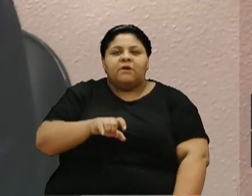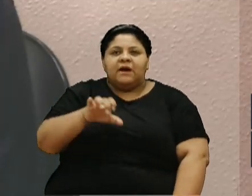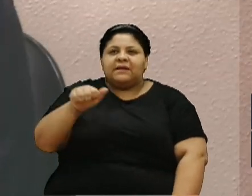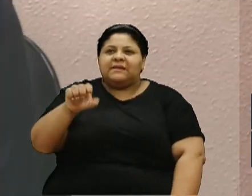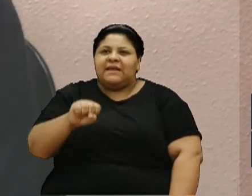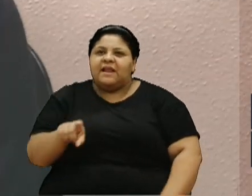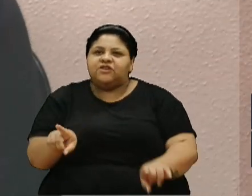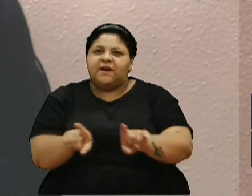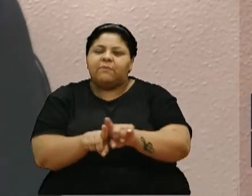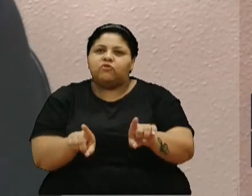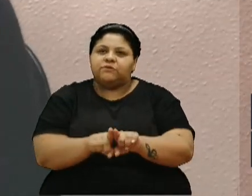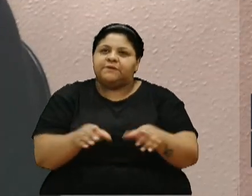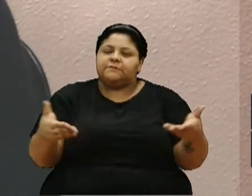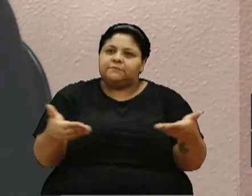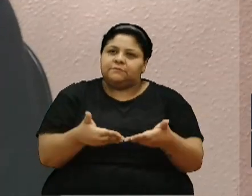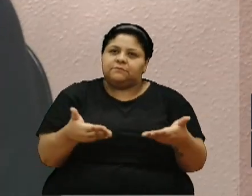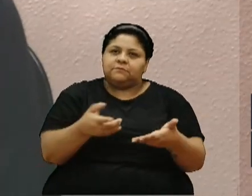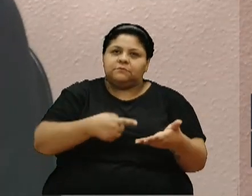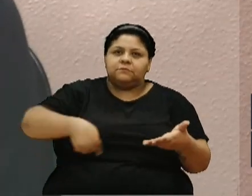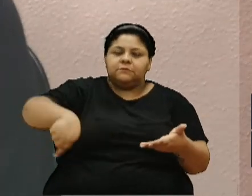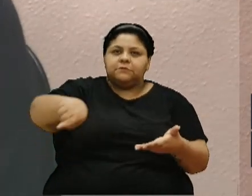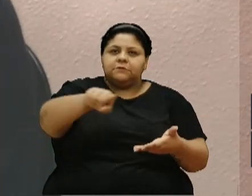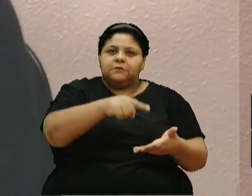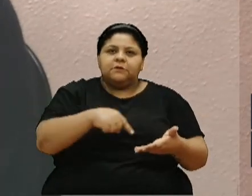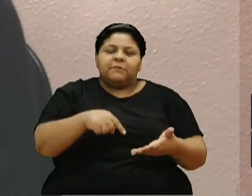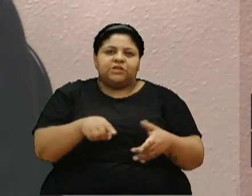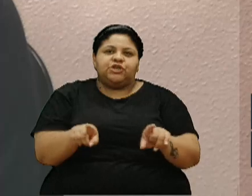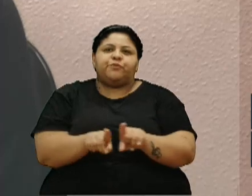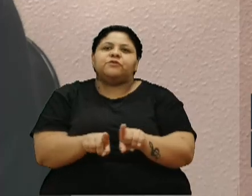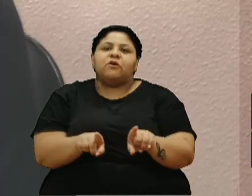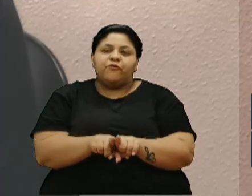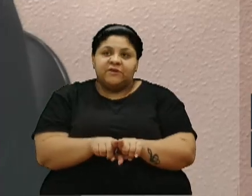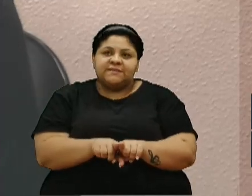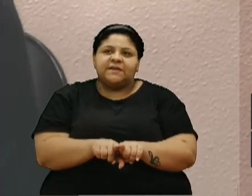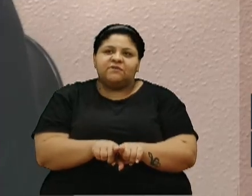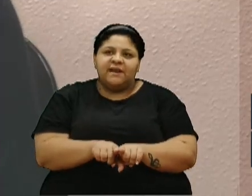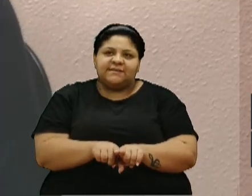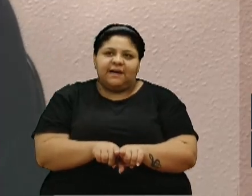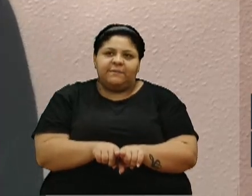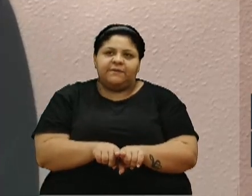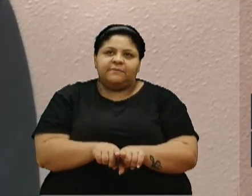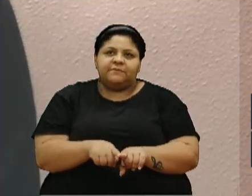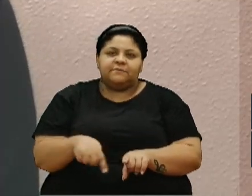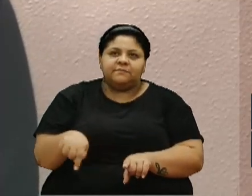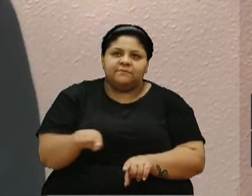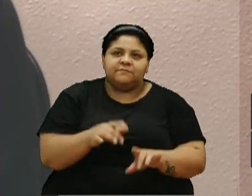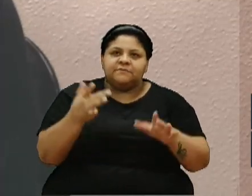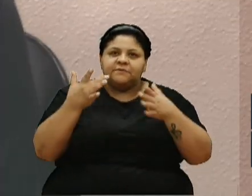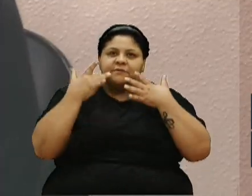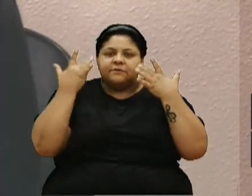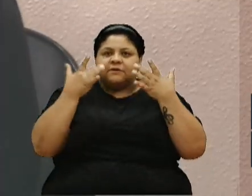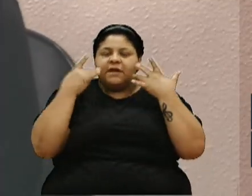atividade que já está no nosso calendário e que muito nos orgulha, muito nos alegra, porque é, de fato,